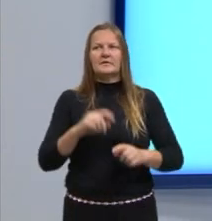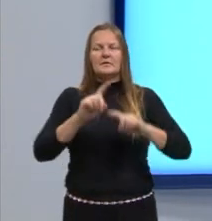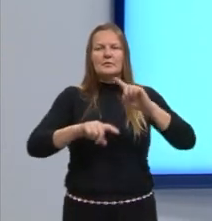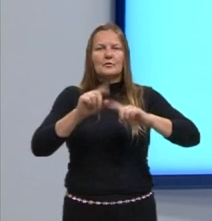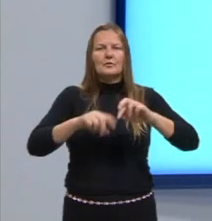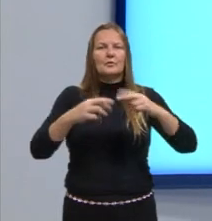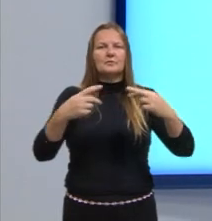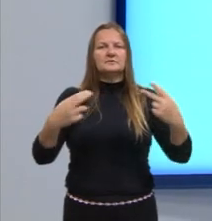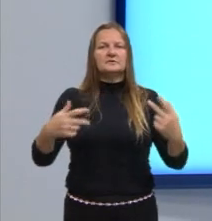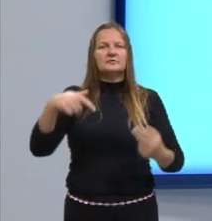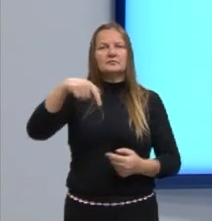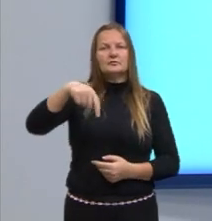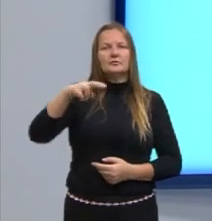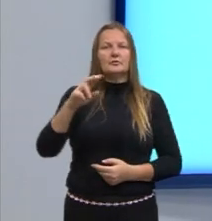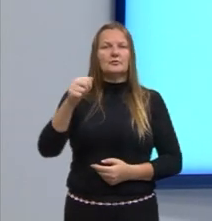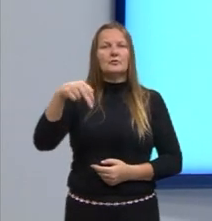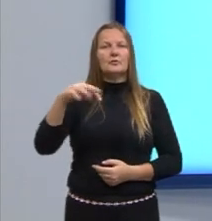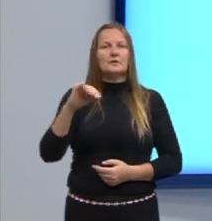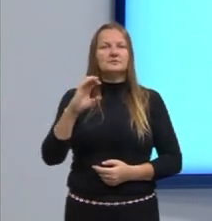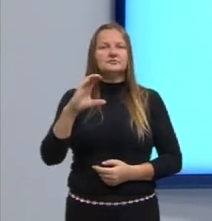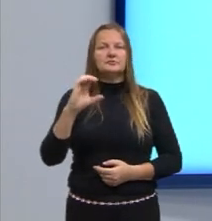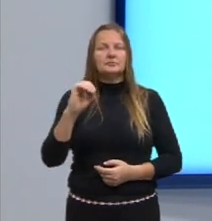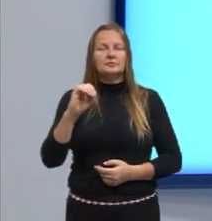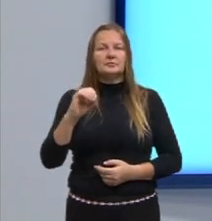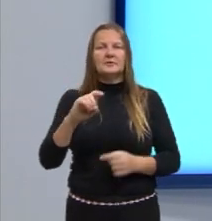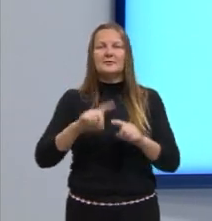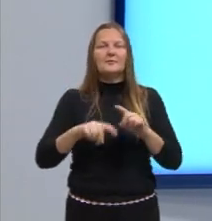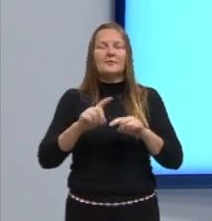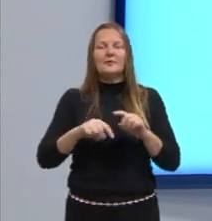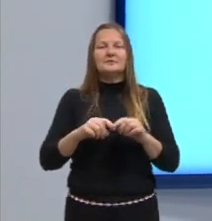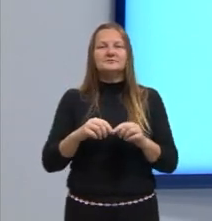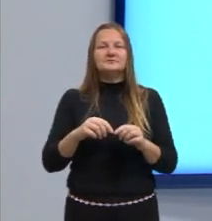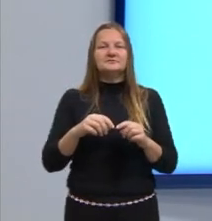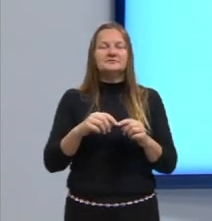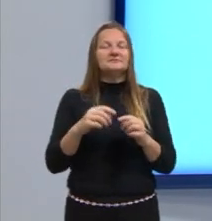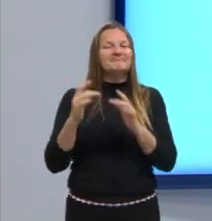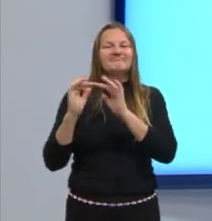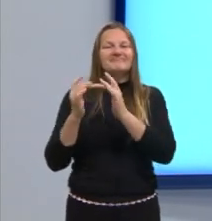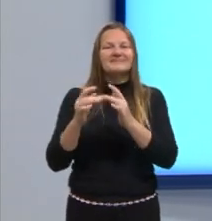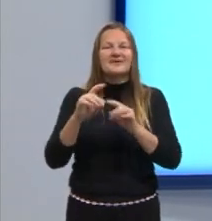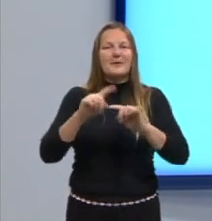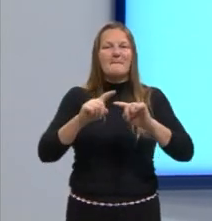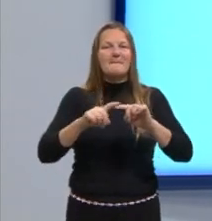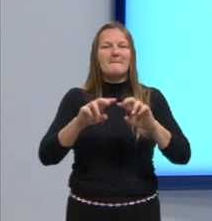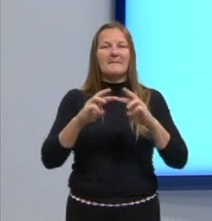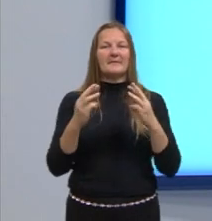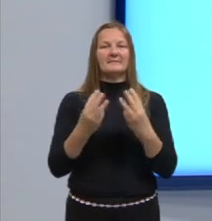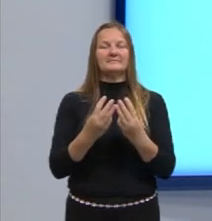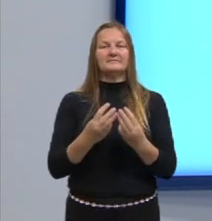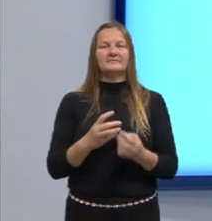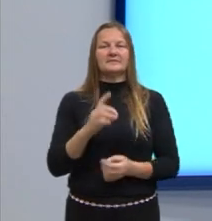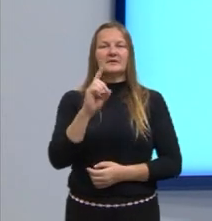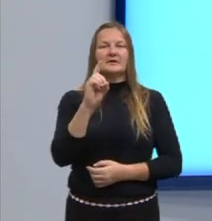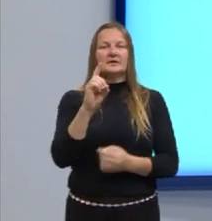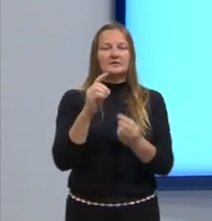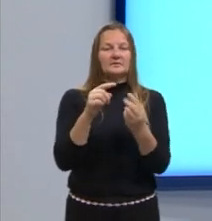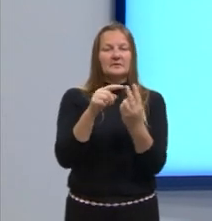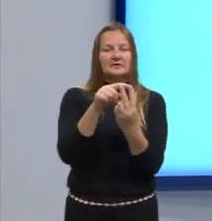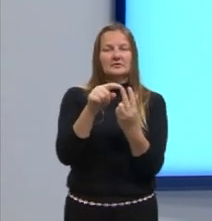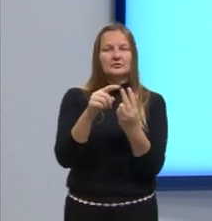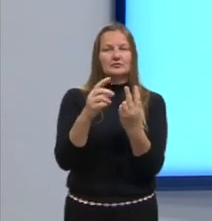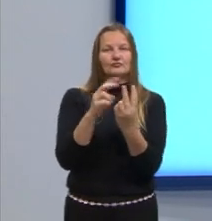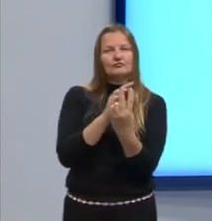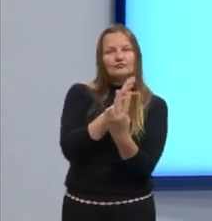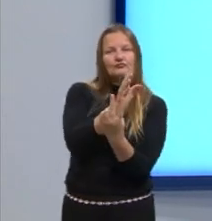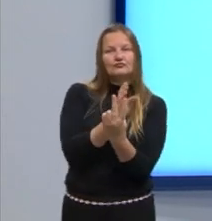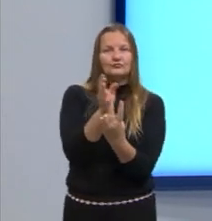quânticos que são objetos que não podem ser tratados pela física clássica dualidade onda partícula que já falamos